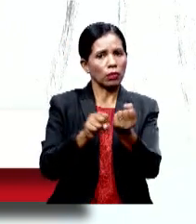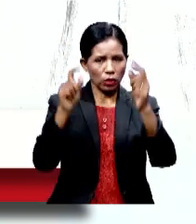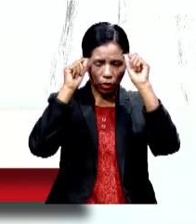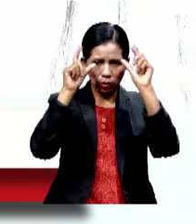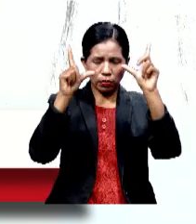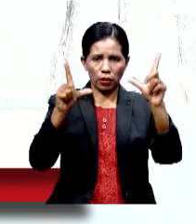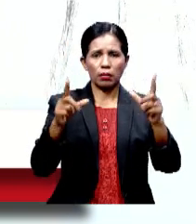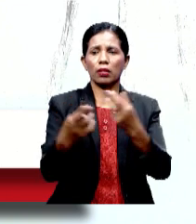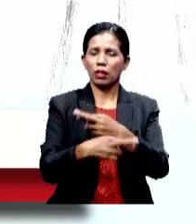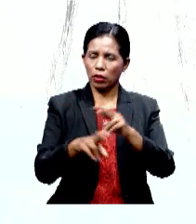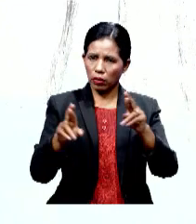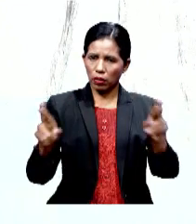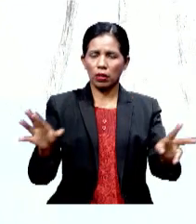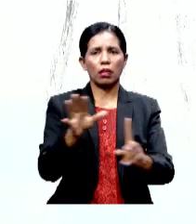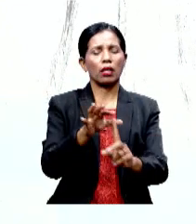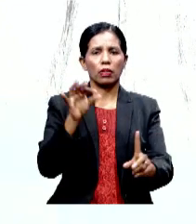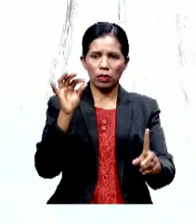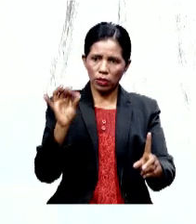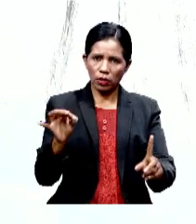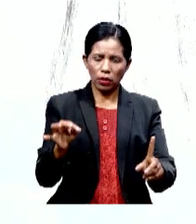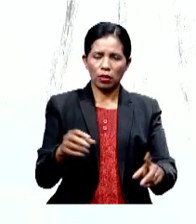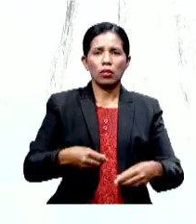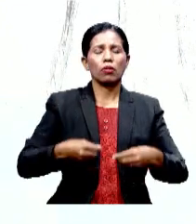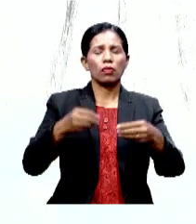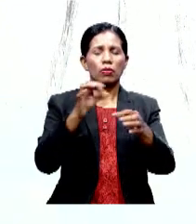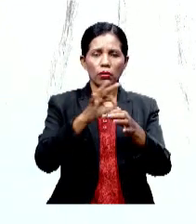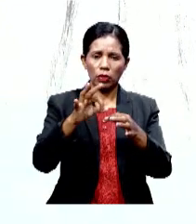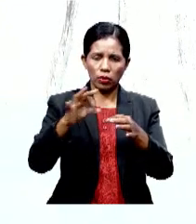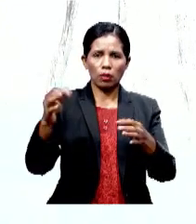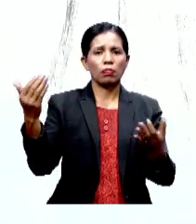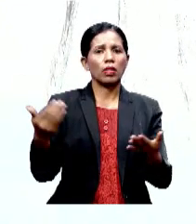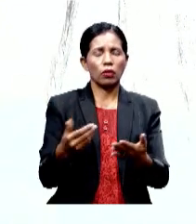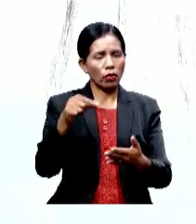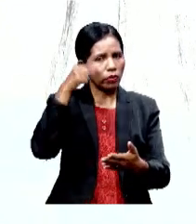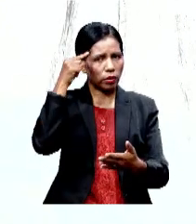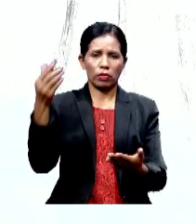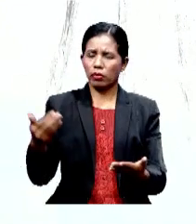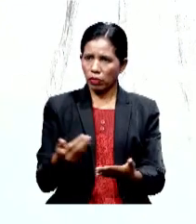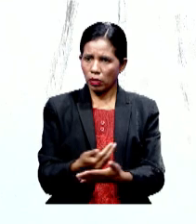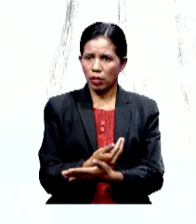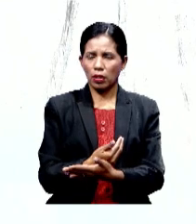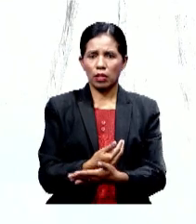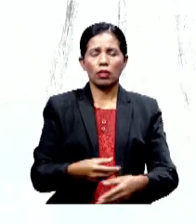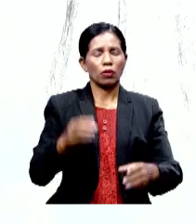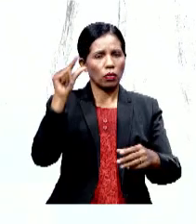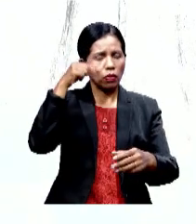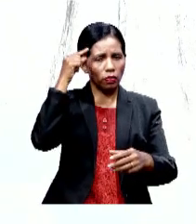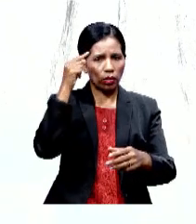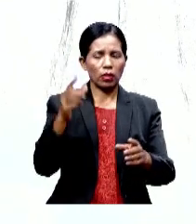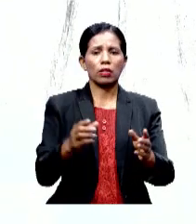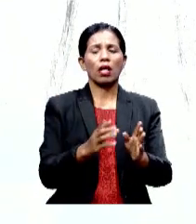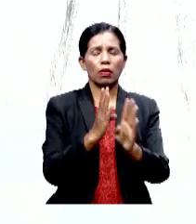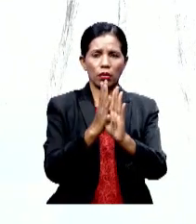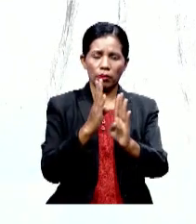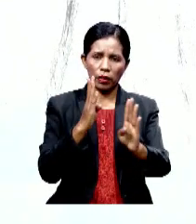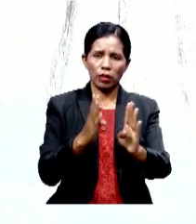pelo resultado das eleições e pela formação de um novo governo. É um governo que se forma, está no